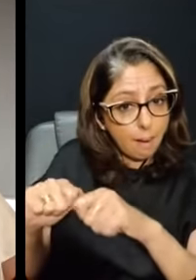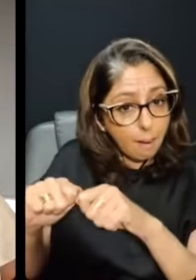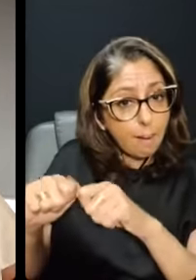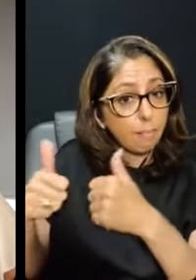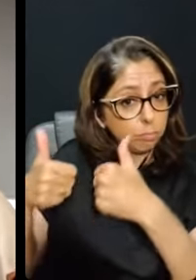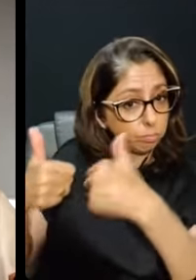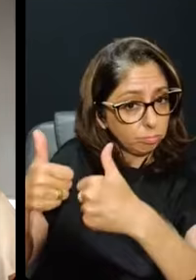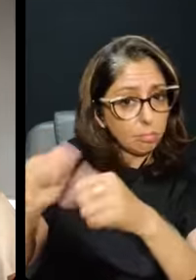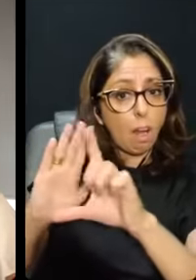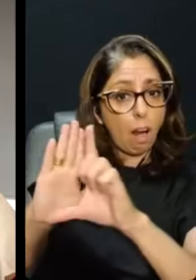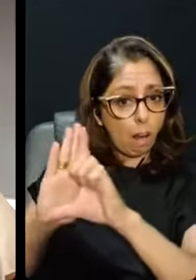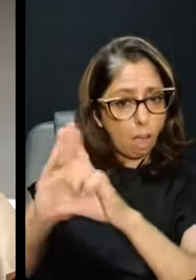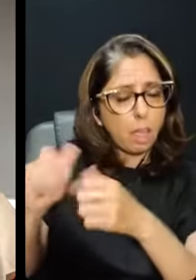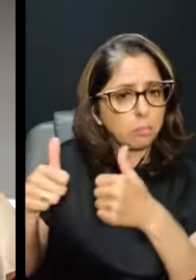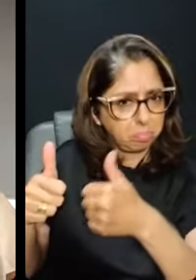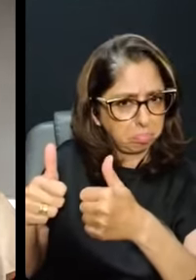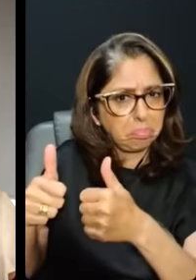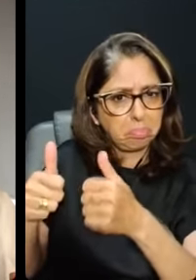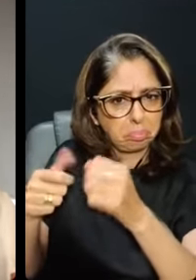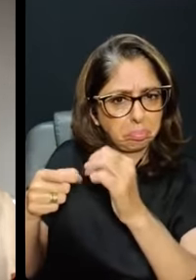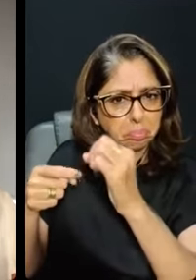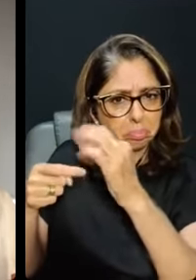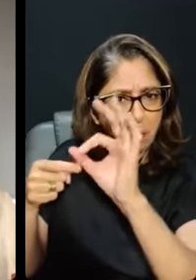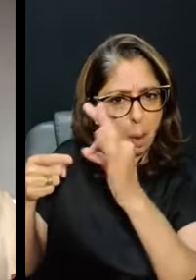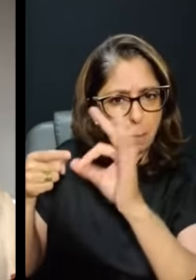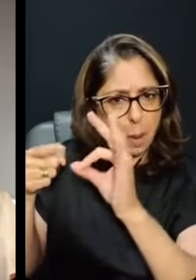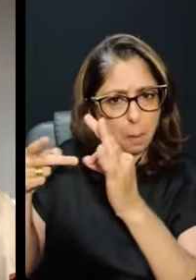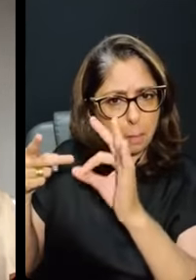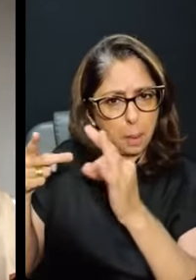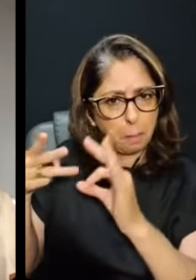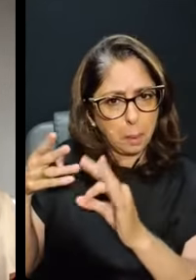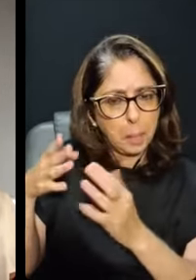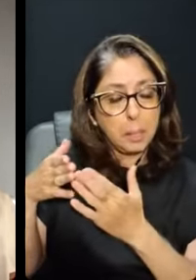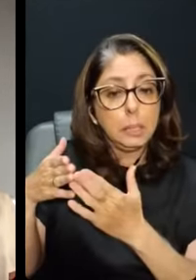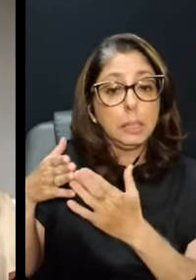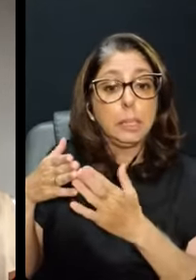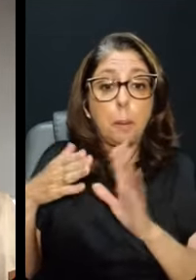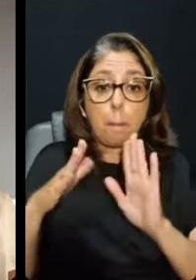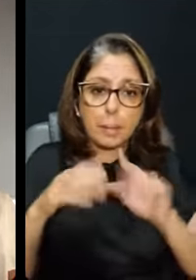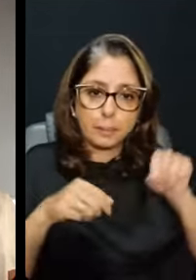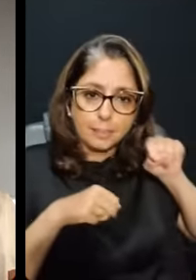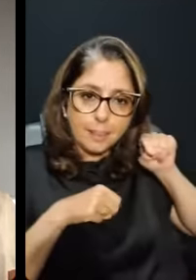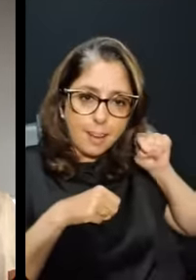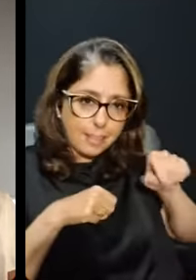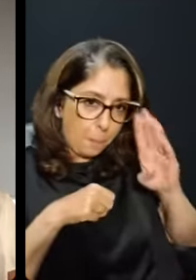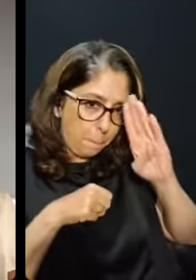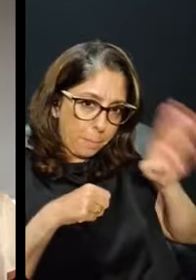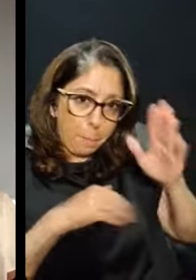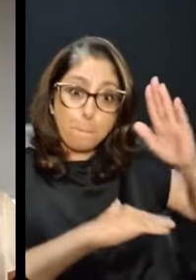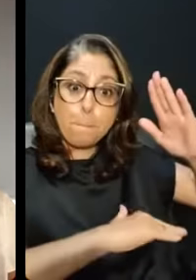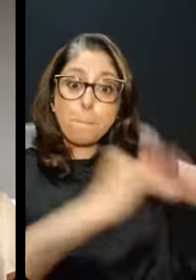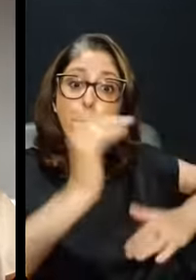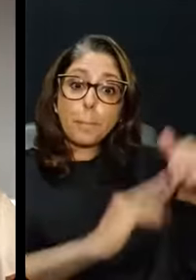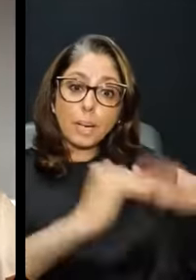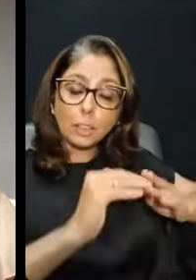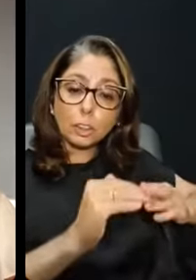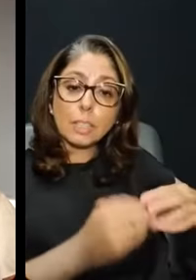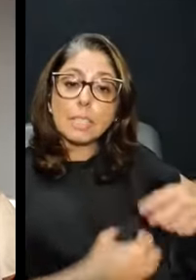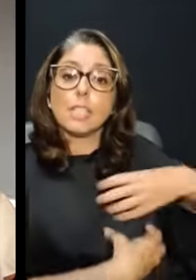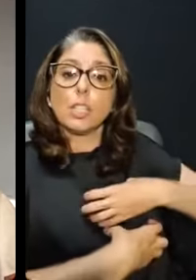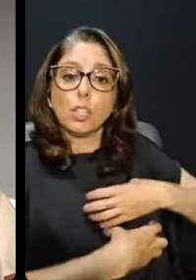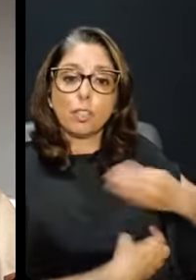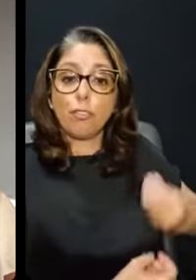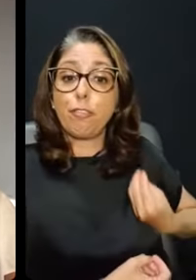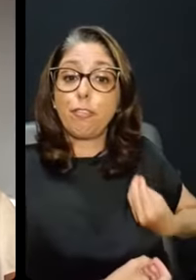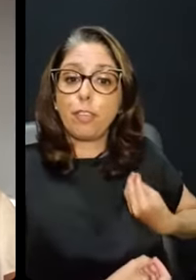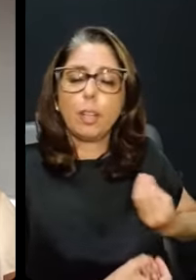você aprende como fazer, mas é preciso colocar em prática. Então, a proposta do curso também é colocar em prática. E além